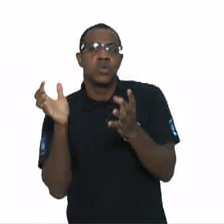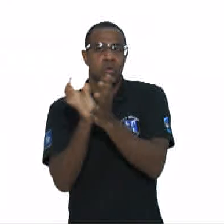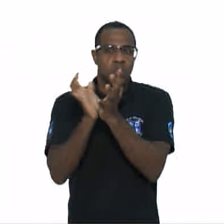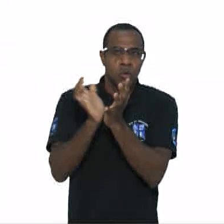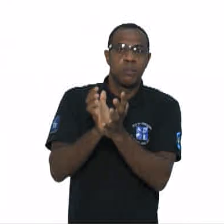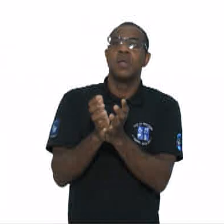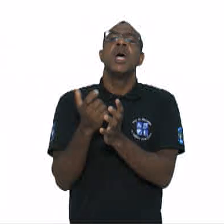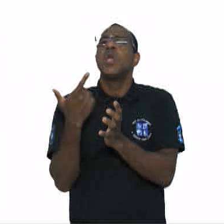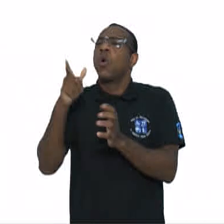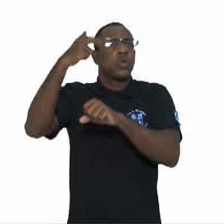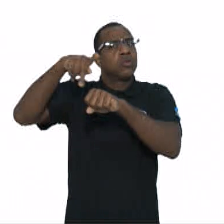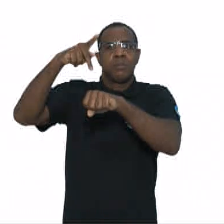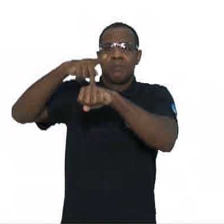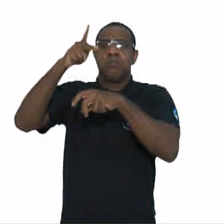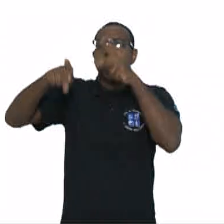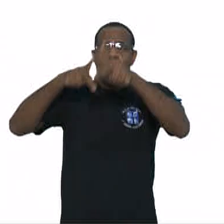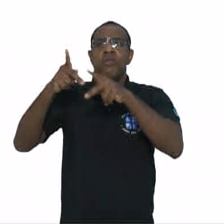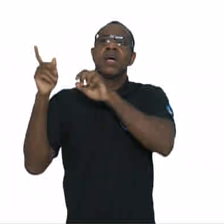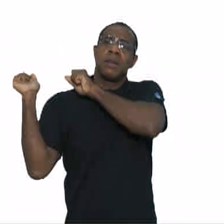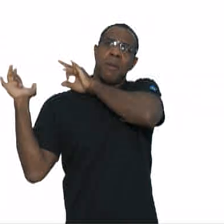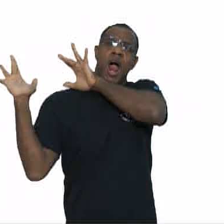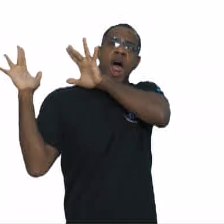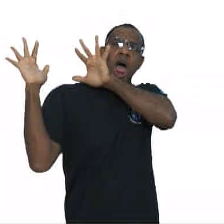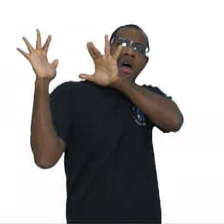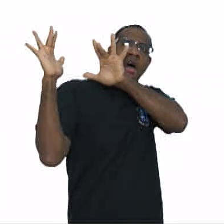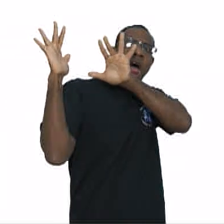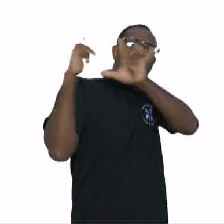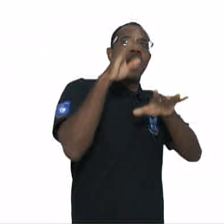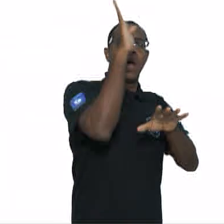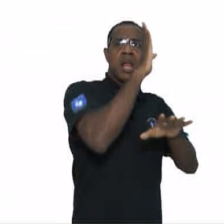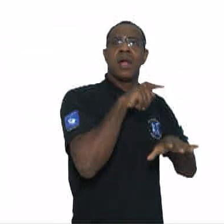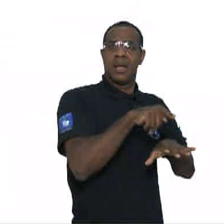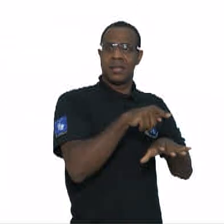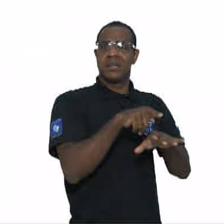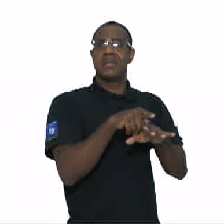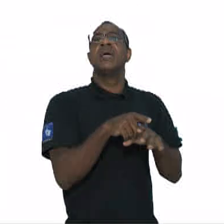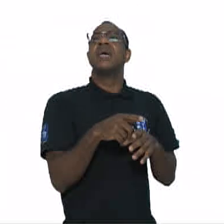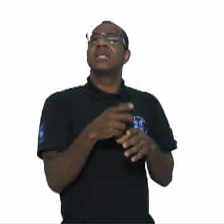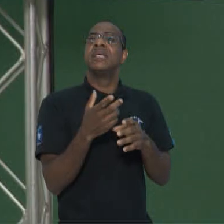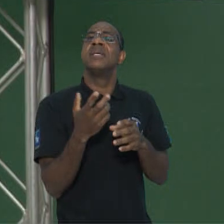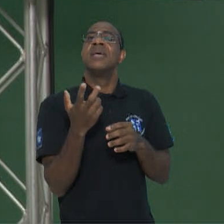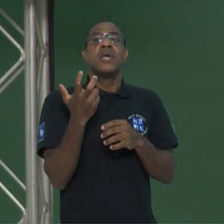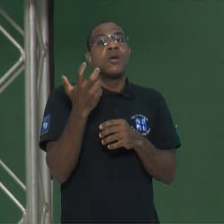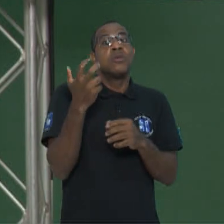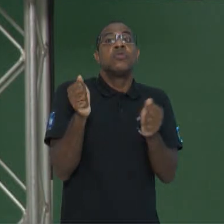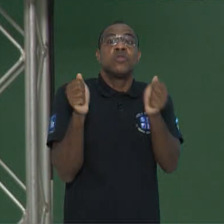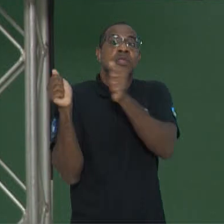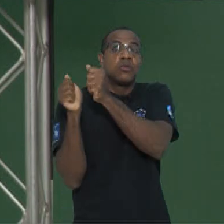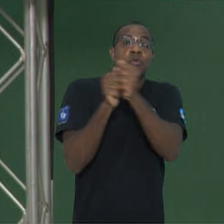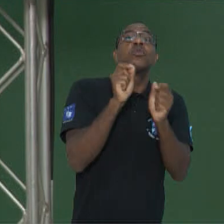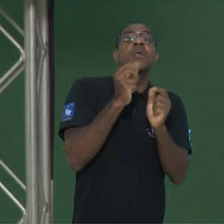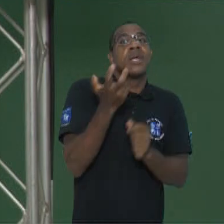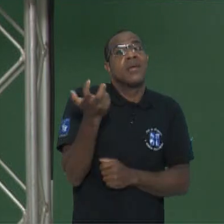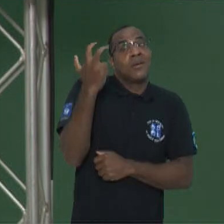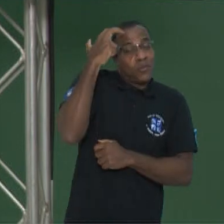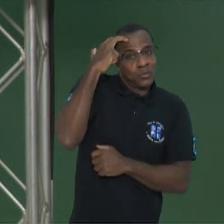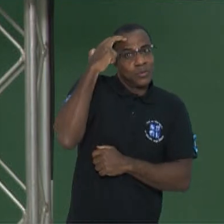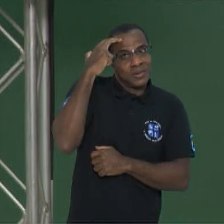que vieram para o Brasil e que trouxeram nas suas bagagens a sua cultura, o seu modo de viver, os seus